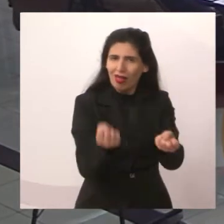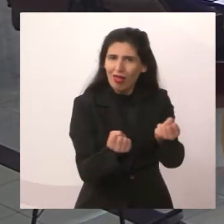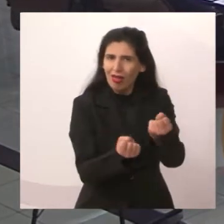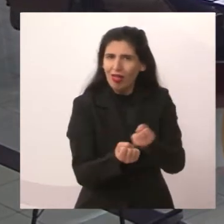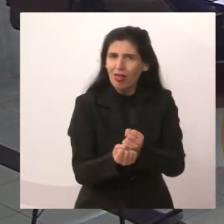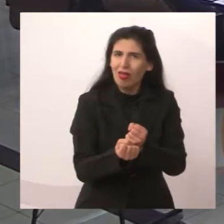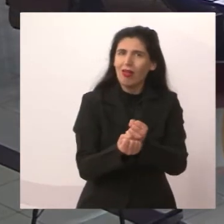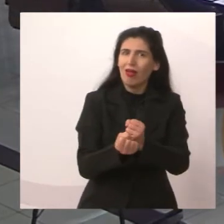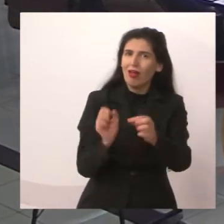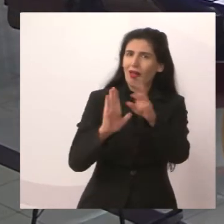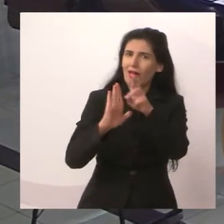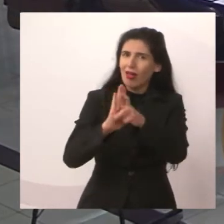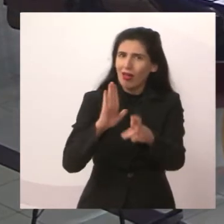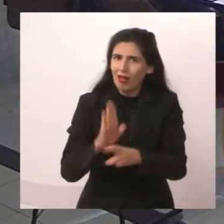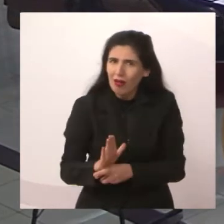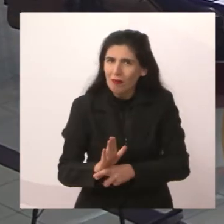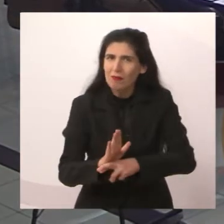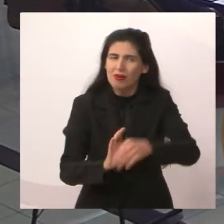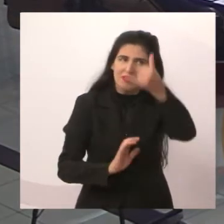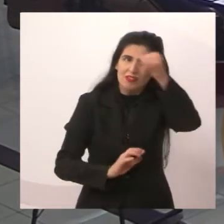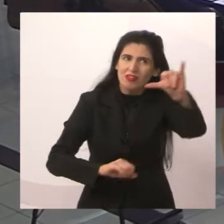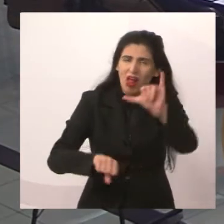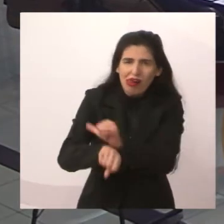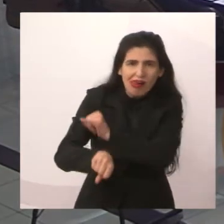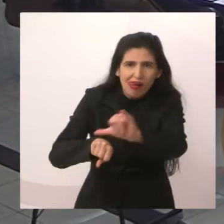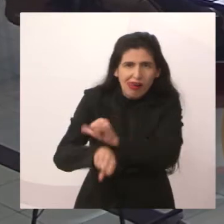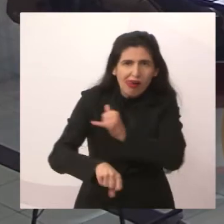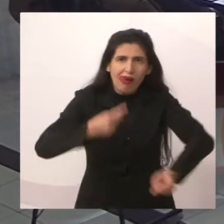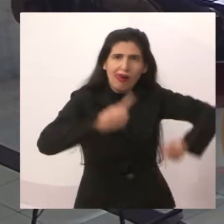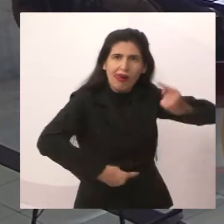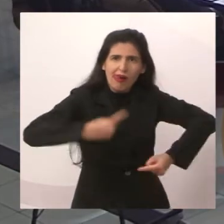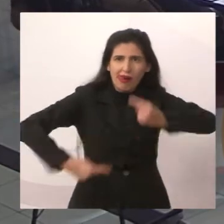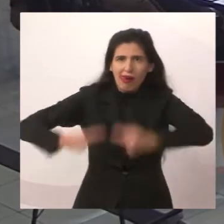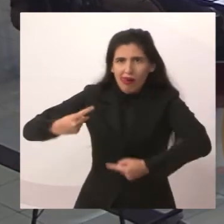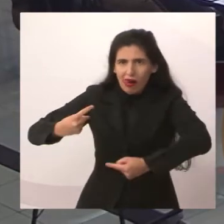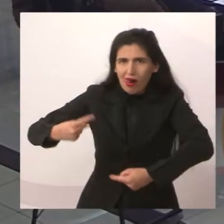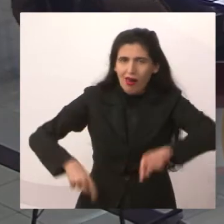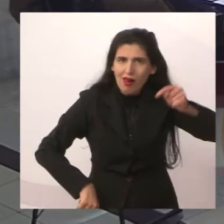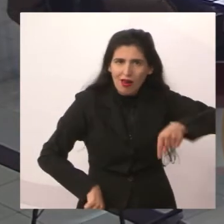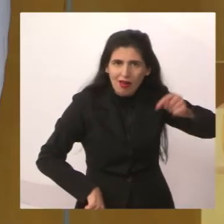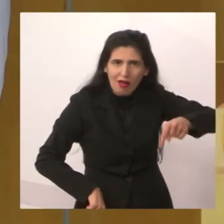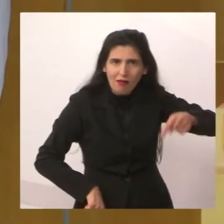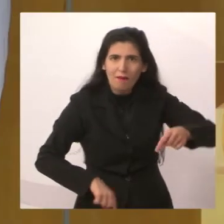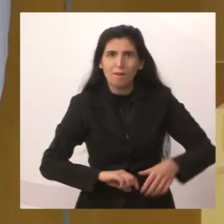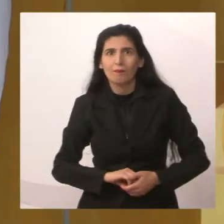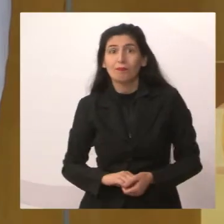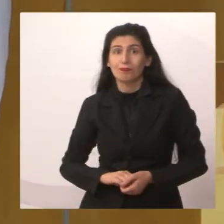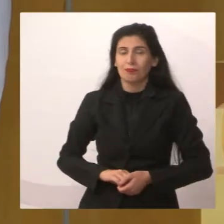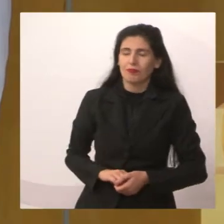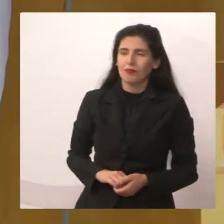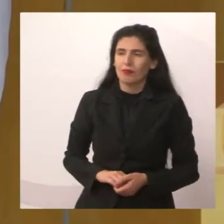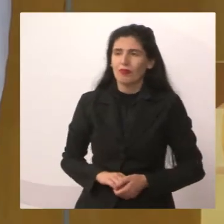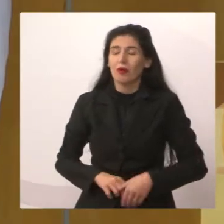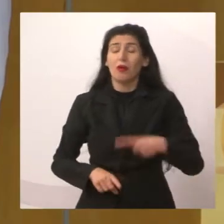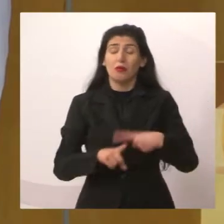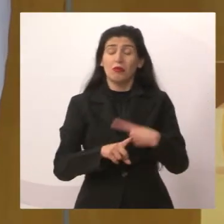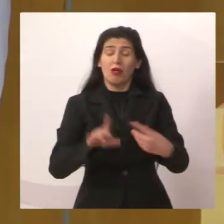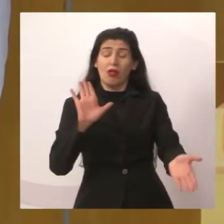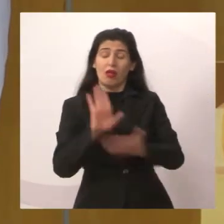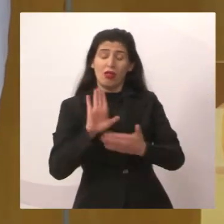nessa casa. Porque nós temos que ver qual que é a propositura da Casa